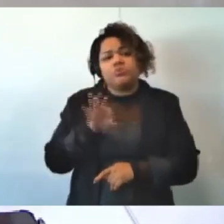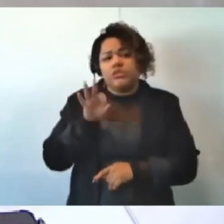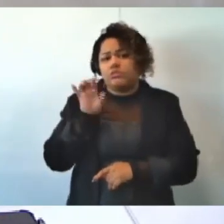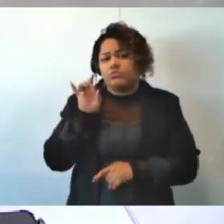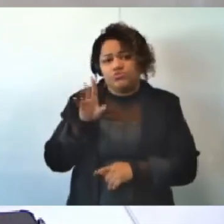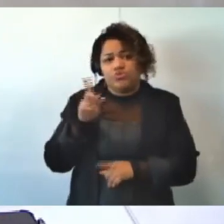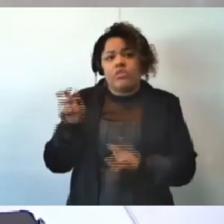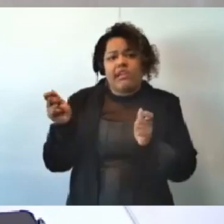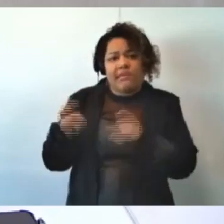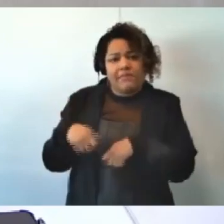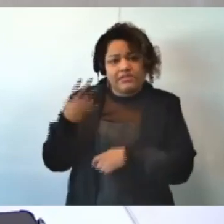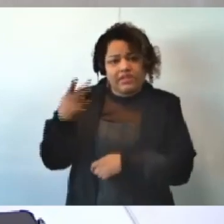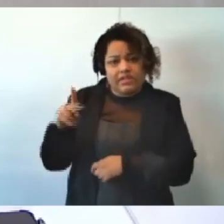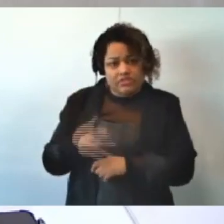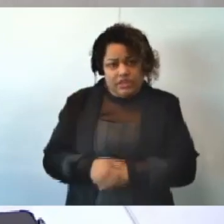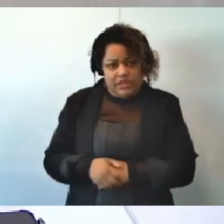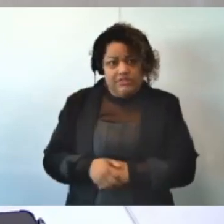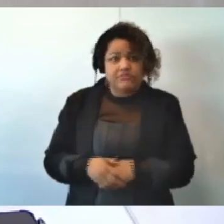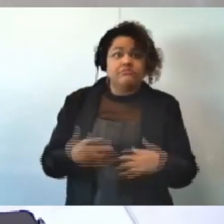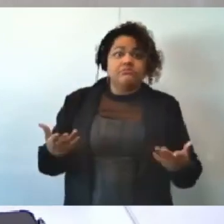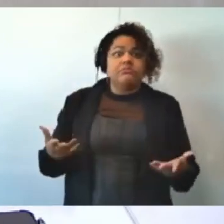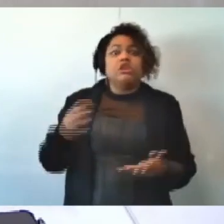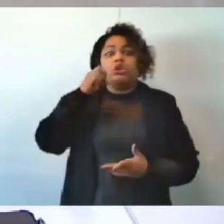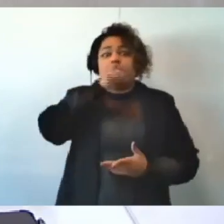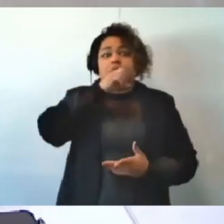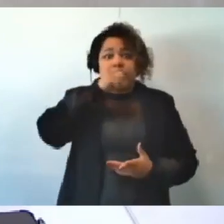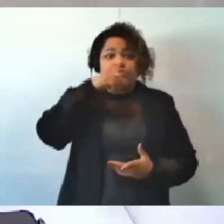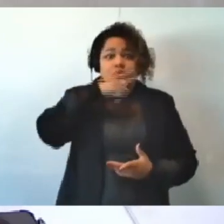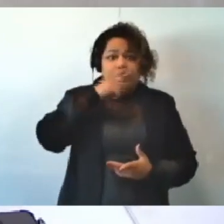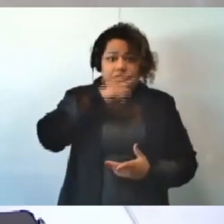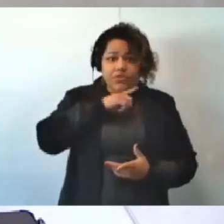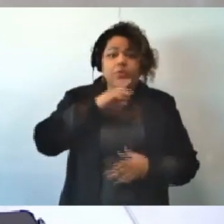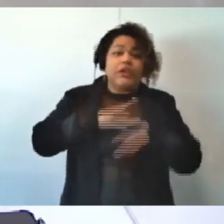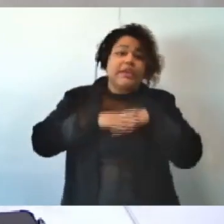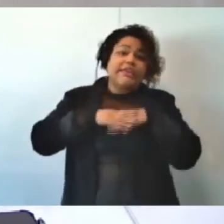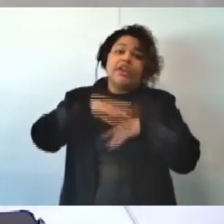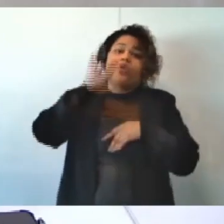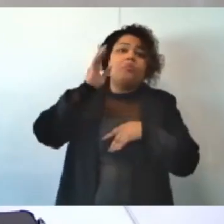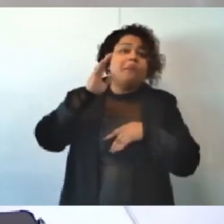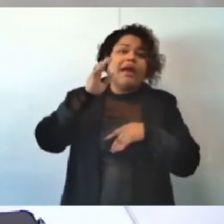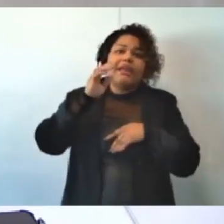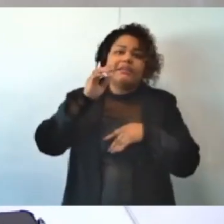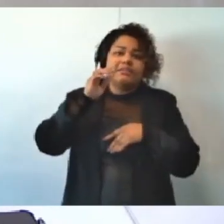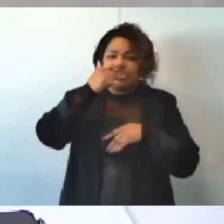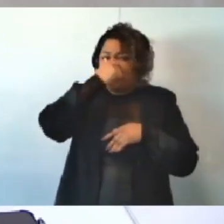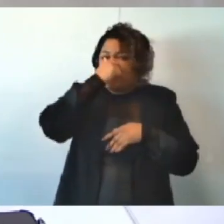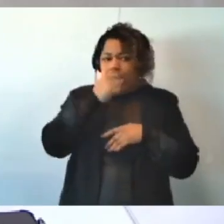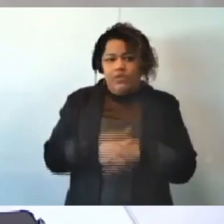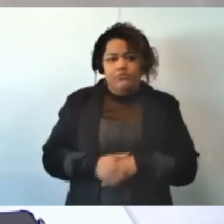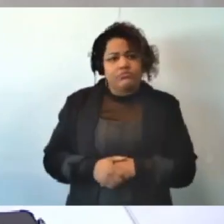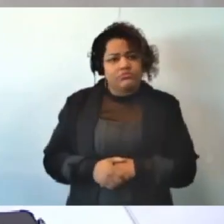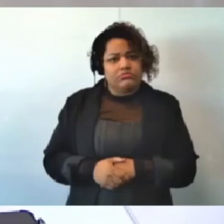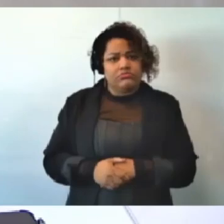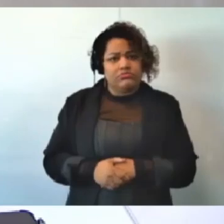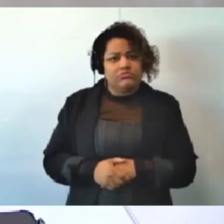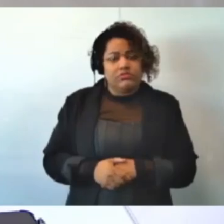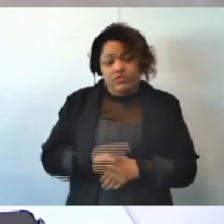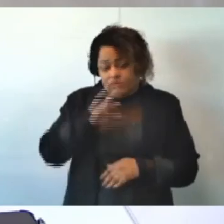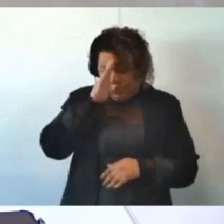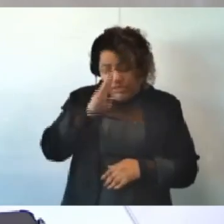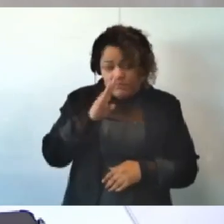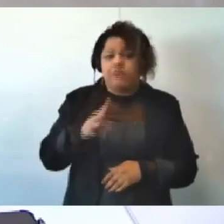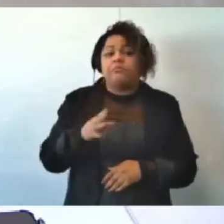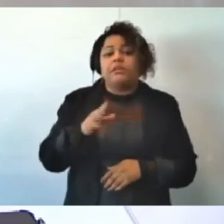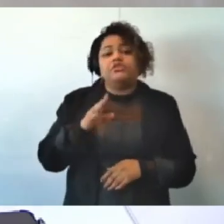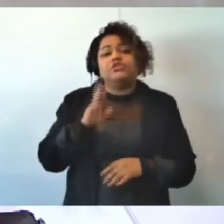num final de semana que bomba em qualquer comércio, principalmente bares e restaurantes. Então, esse prejuízo